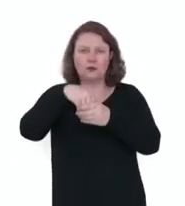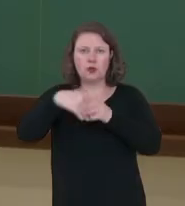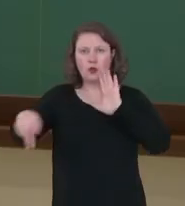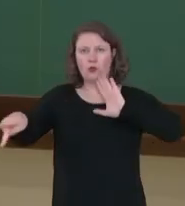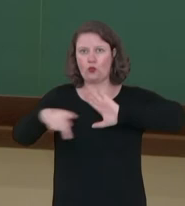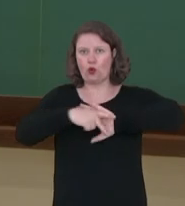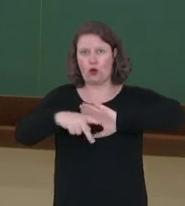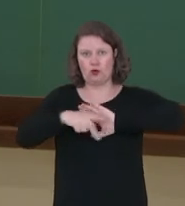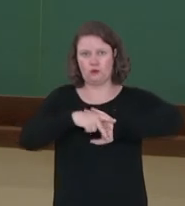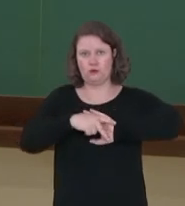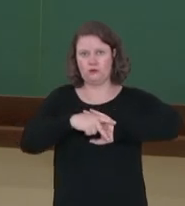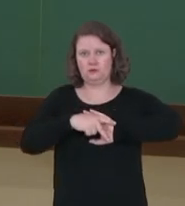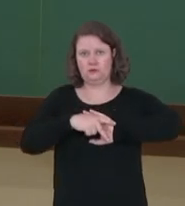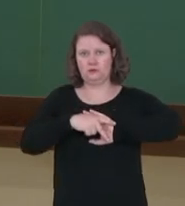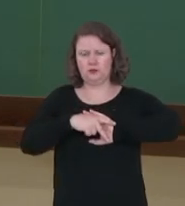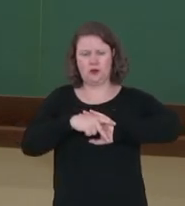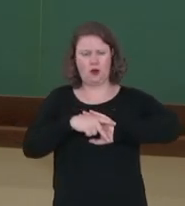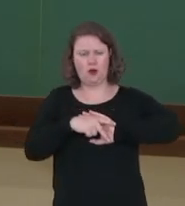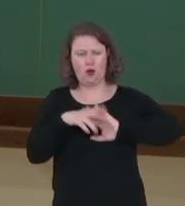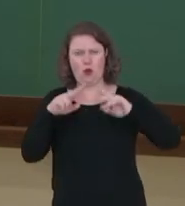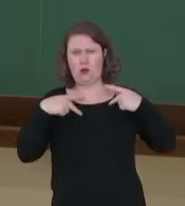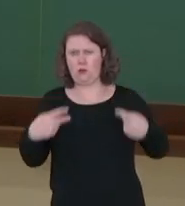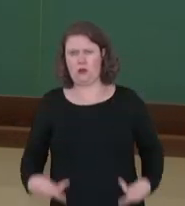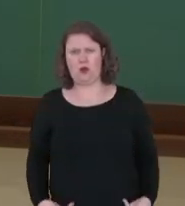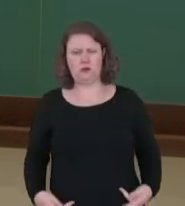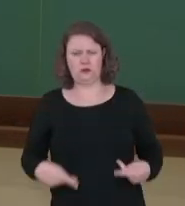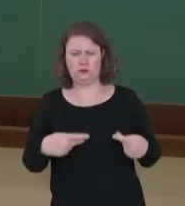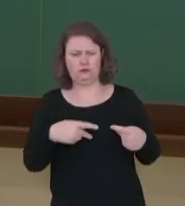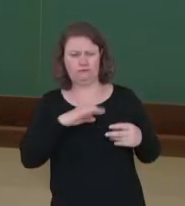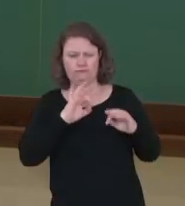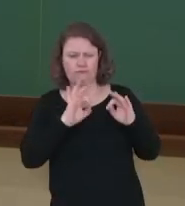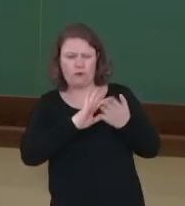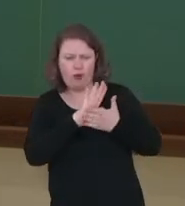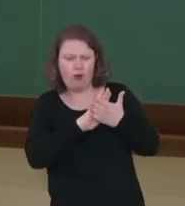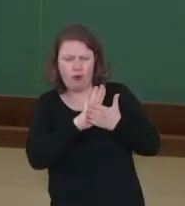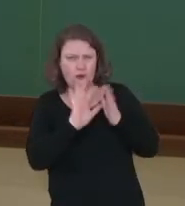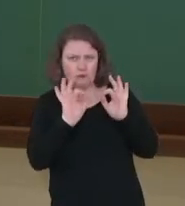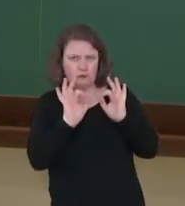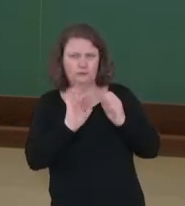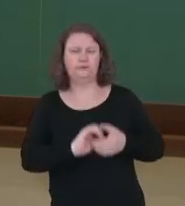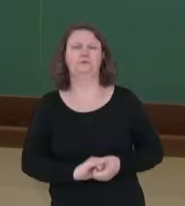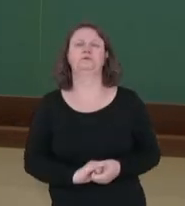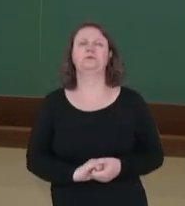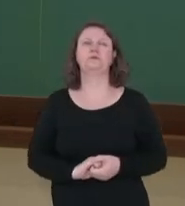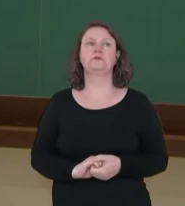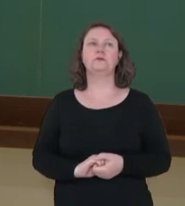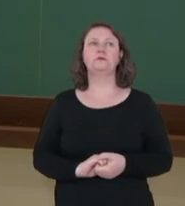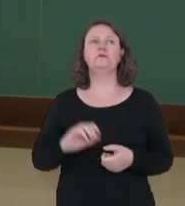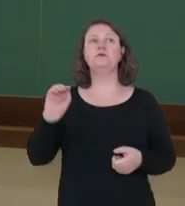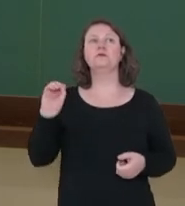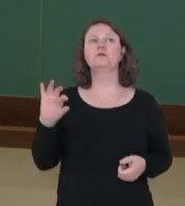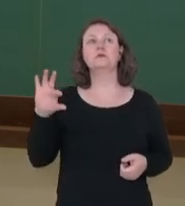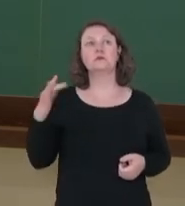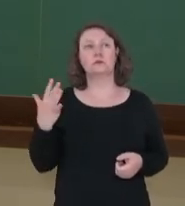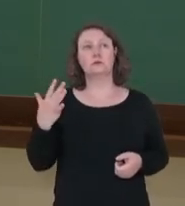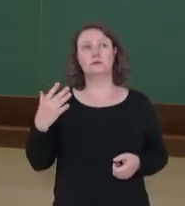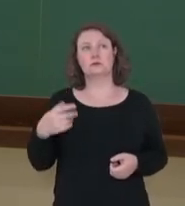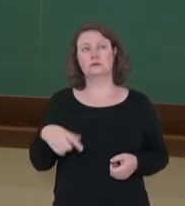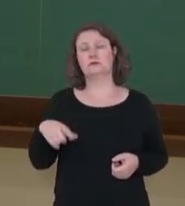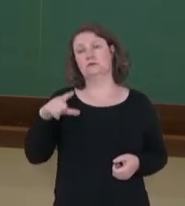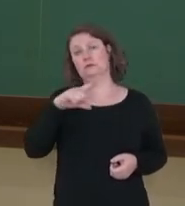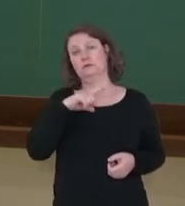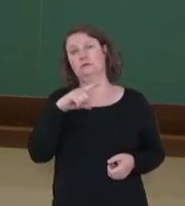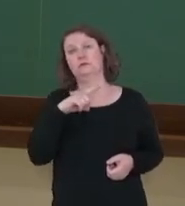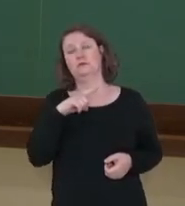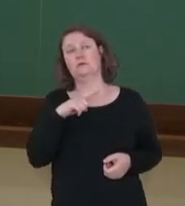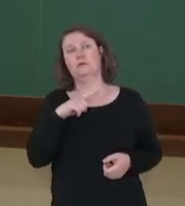intervenção humana, uma autopolinização normal. Então, quando ocorreu essa autopolinização, ele pegou